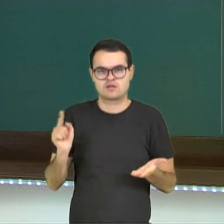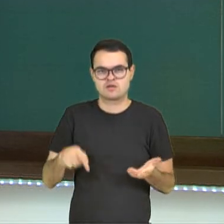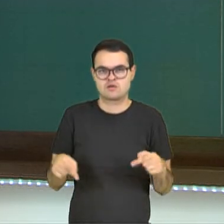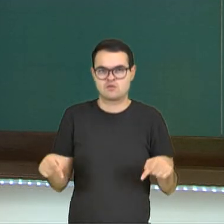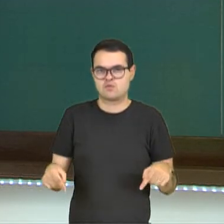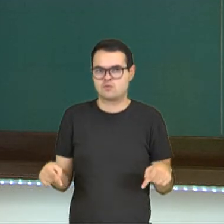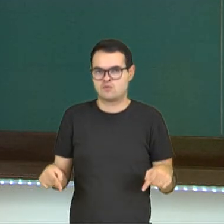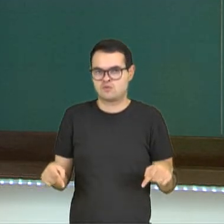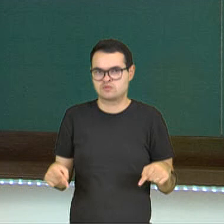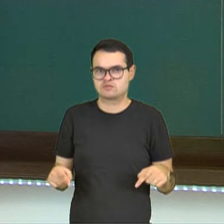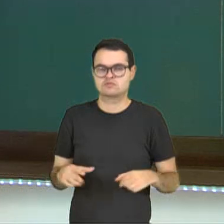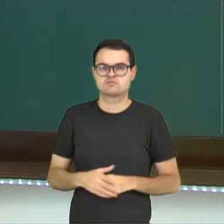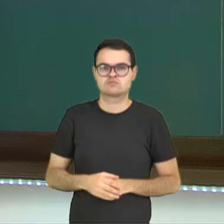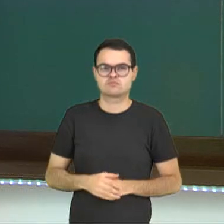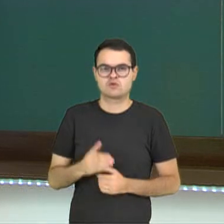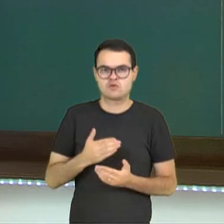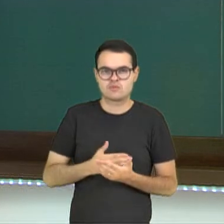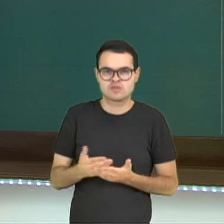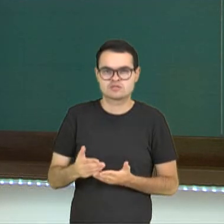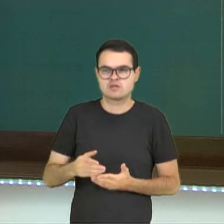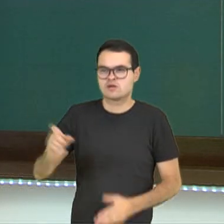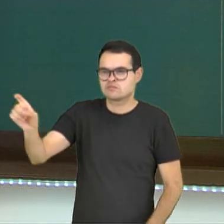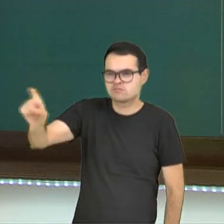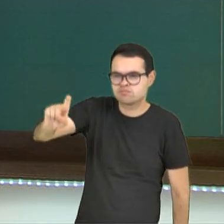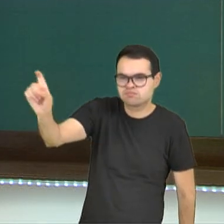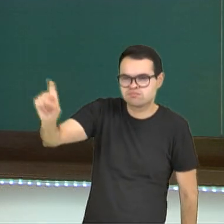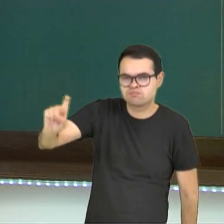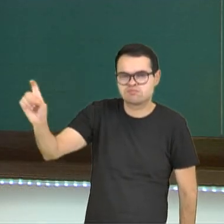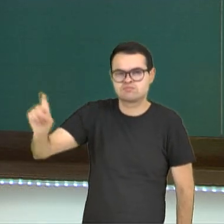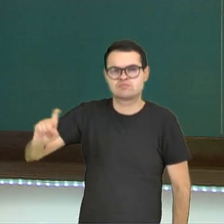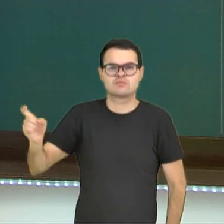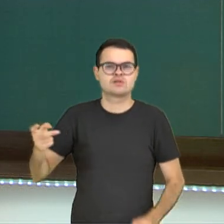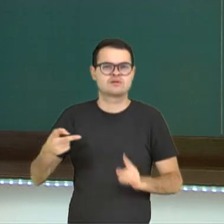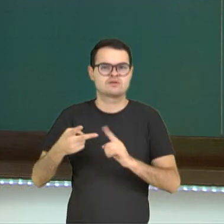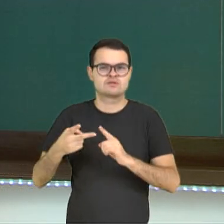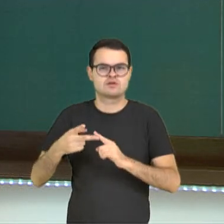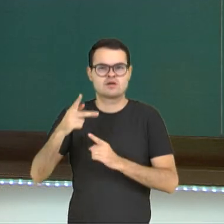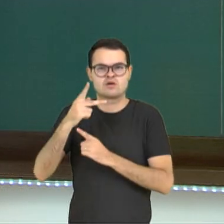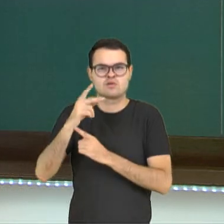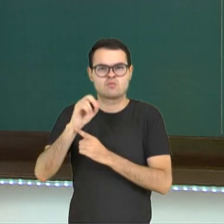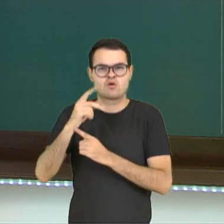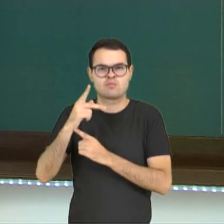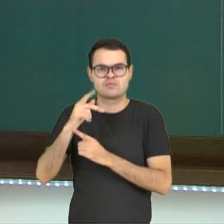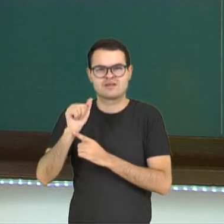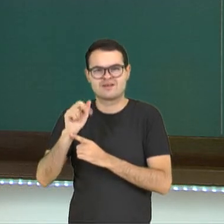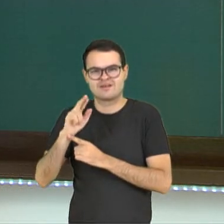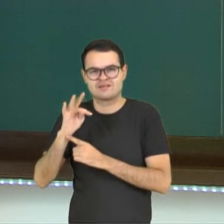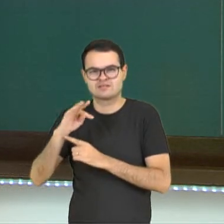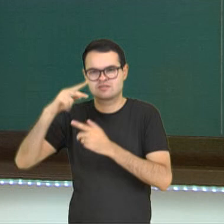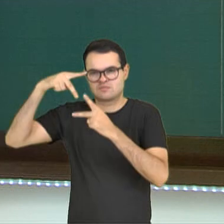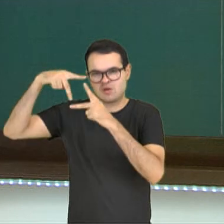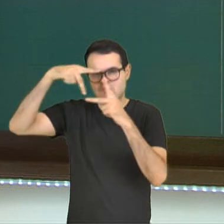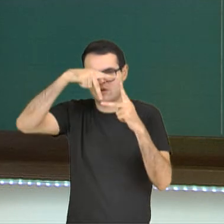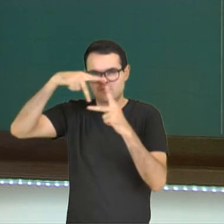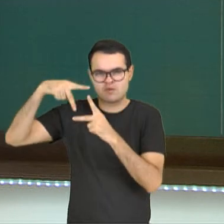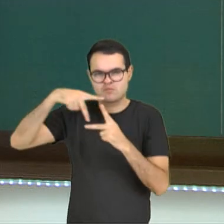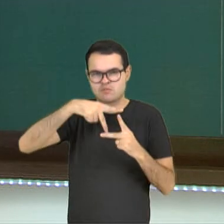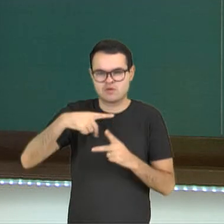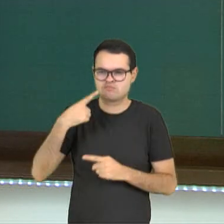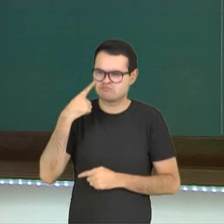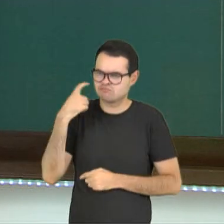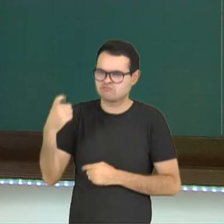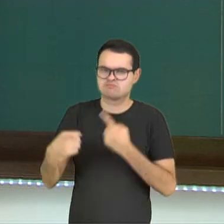vê hoje, é o grafite, começa lá, tem o pop art do Andy Warhol, né? E todos esses segmentos, é interessante a gente